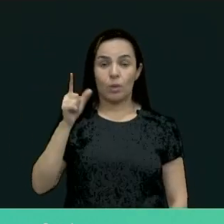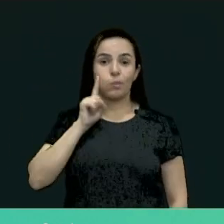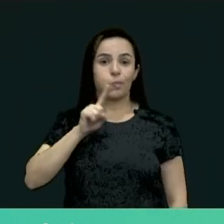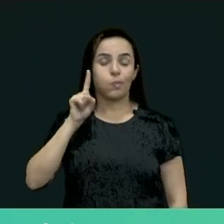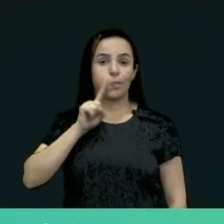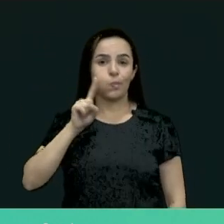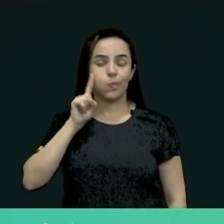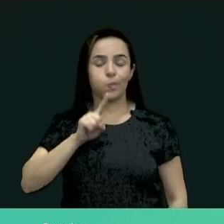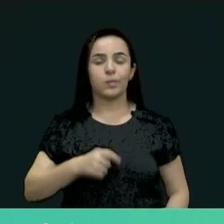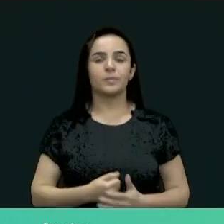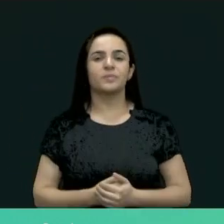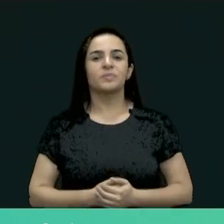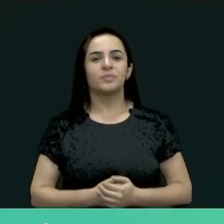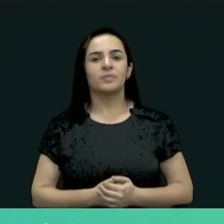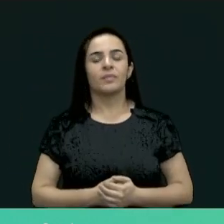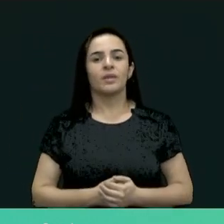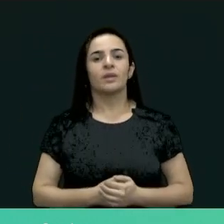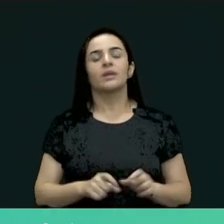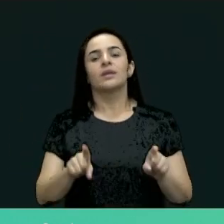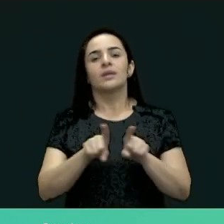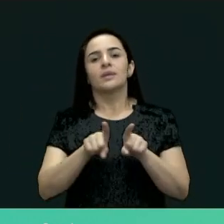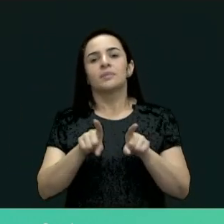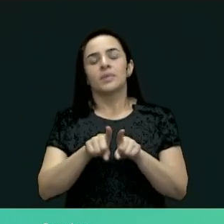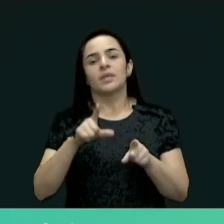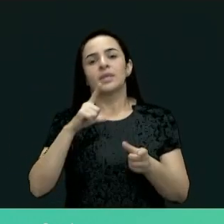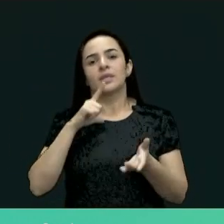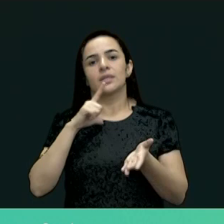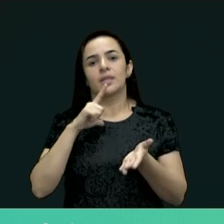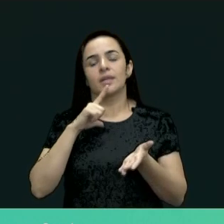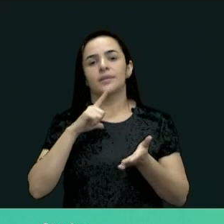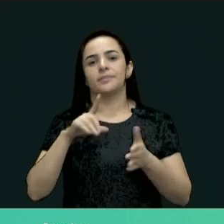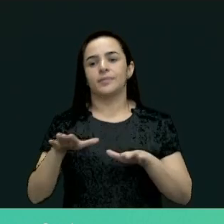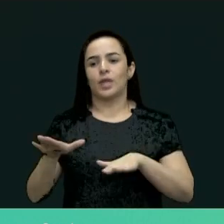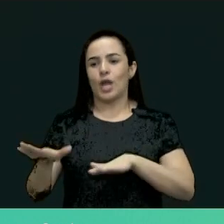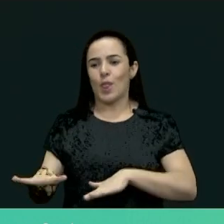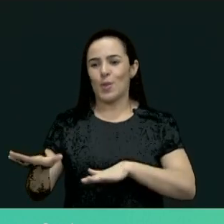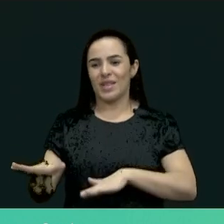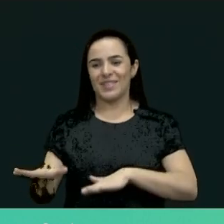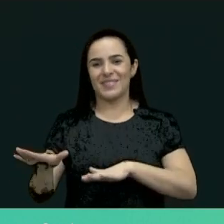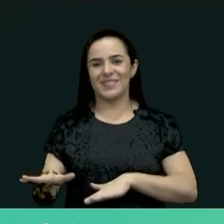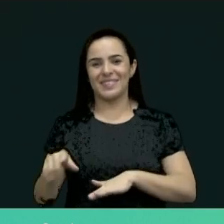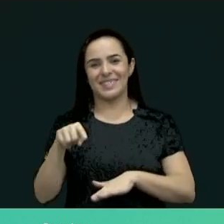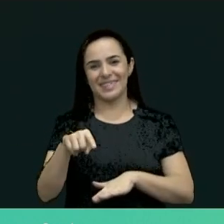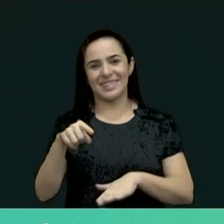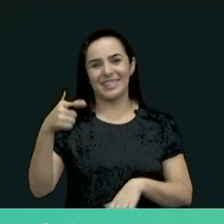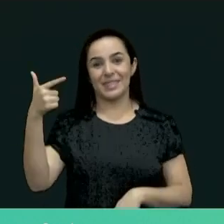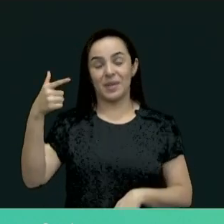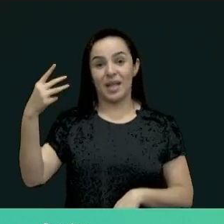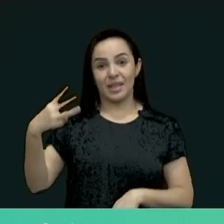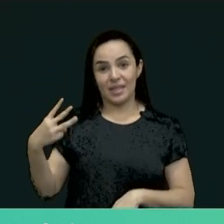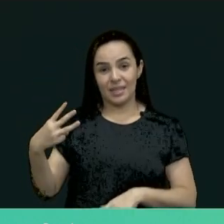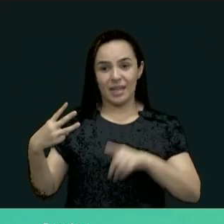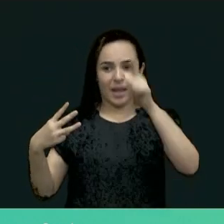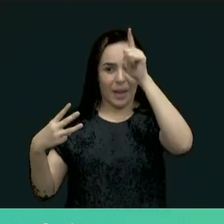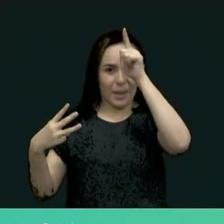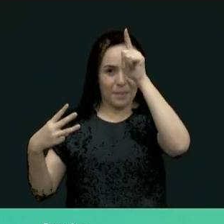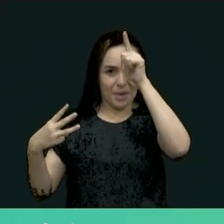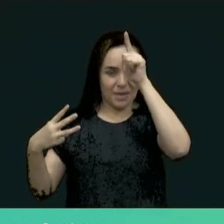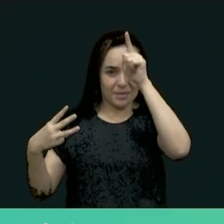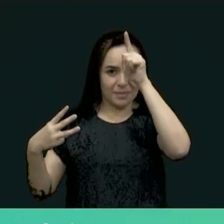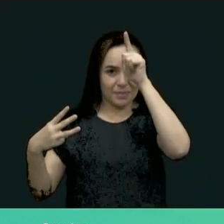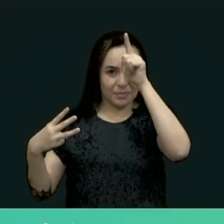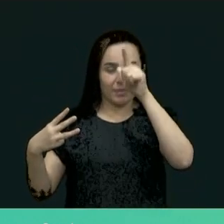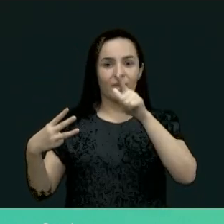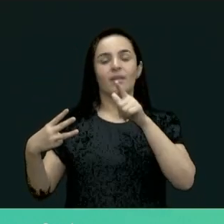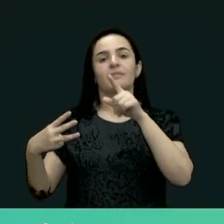de offshore, nós temos investimentos no Reino Unido em segundo lugar e Alemanha em terceiro lugar, e todos